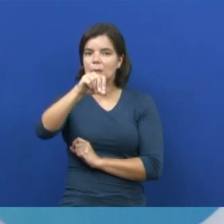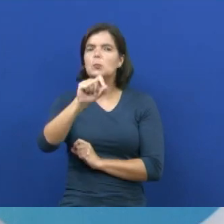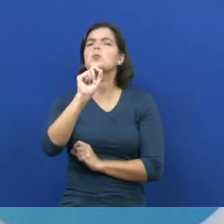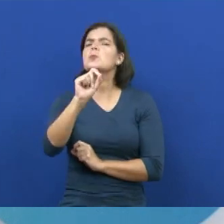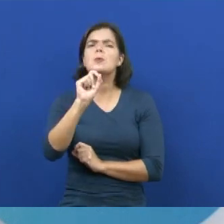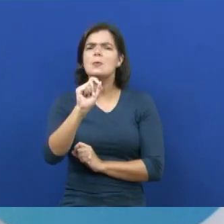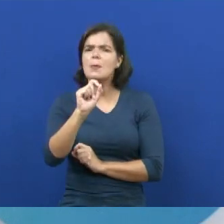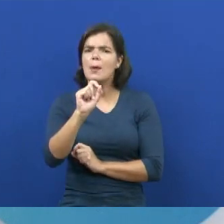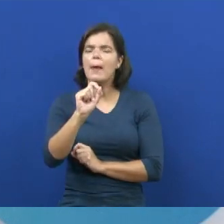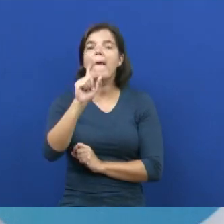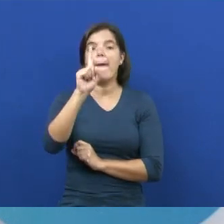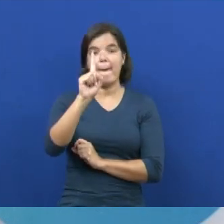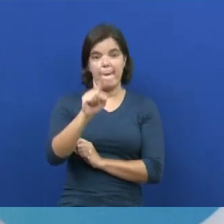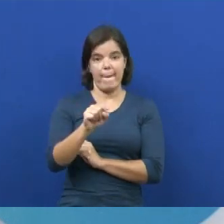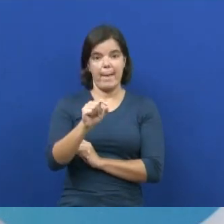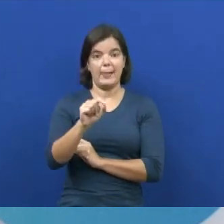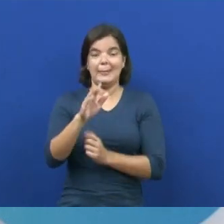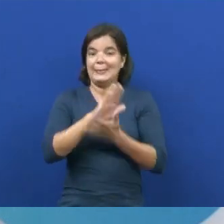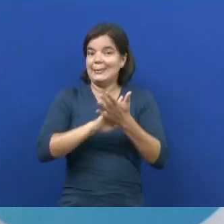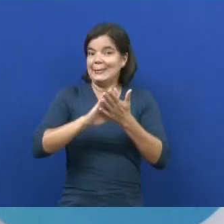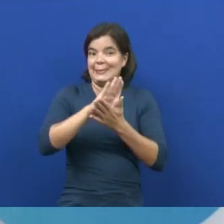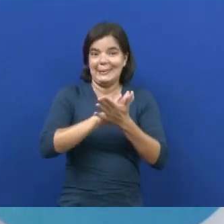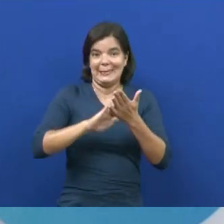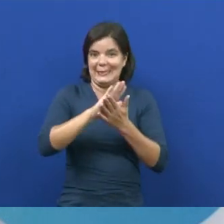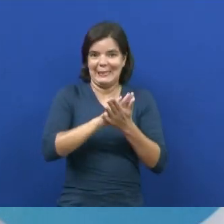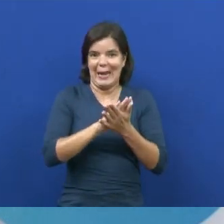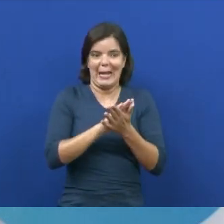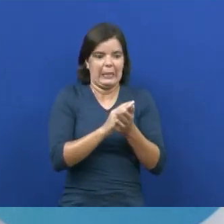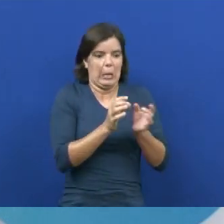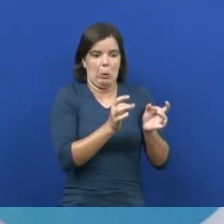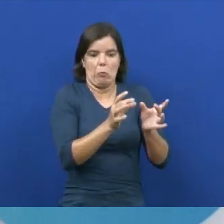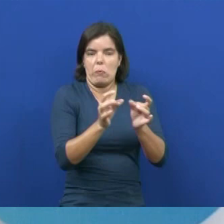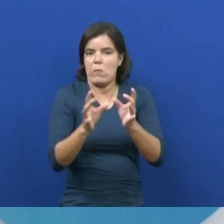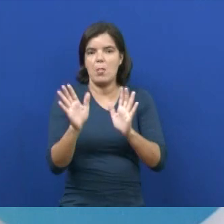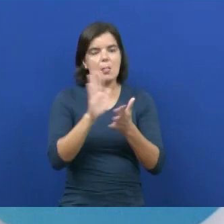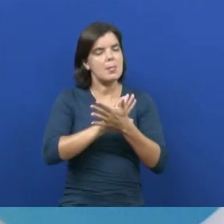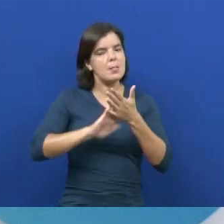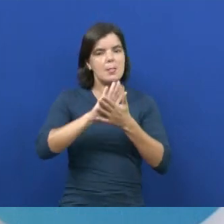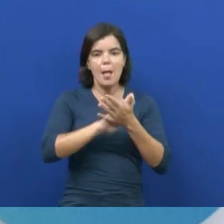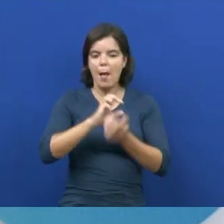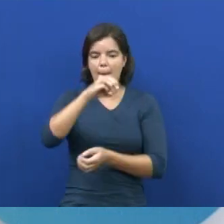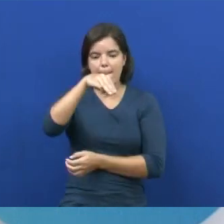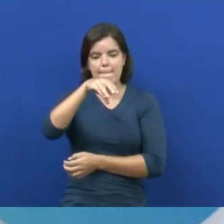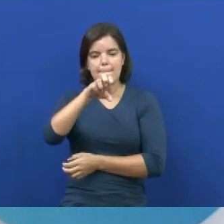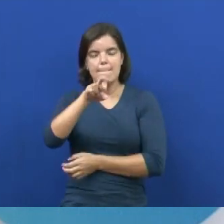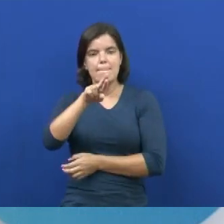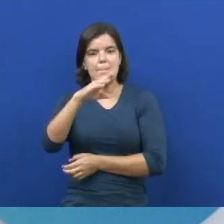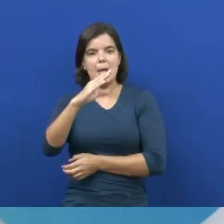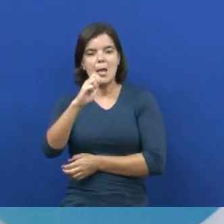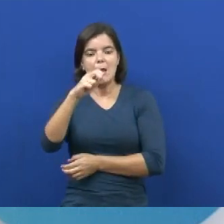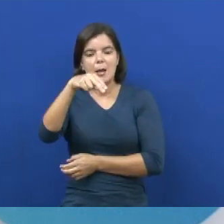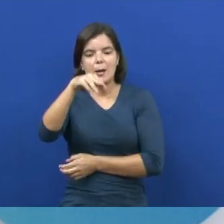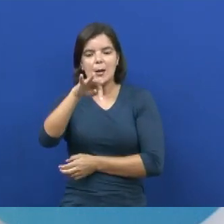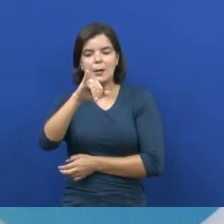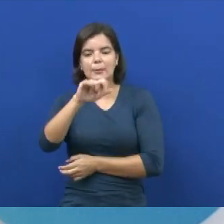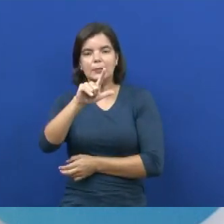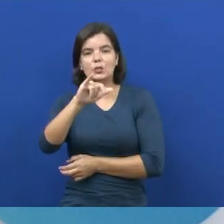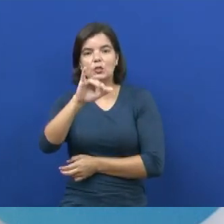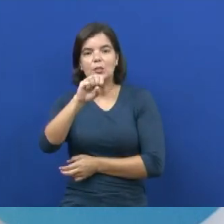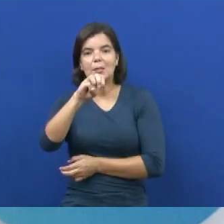professora? Mercantilismo, gente, não tem nada a ver com mercado. Mercantilismo era uma forma que o